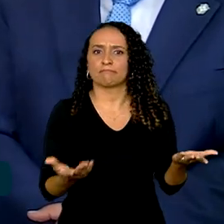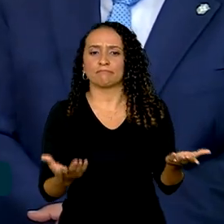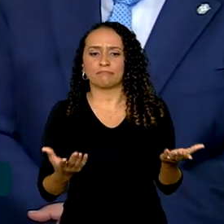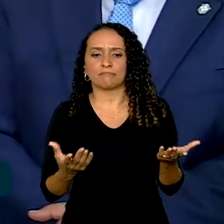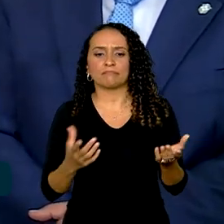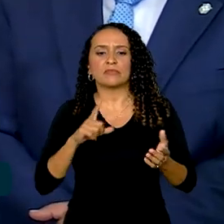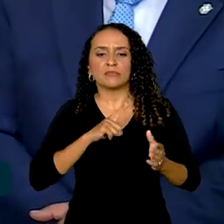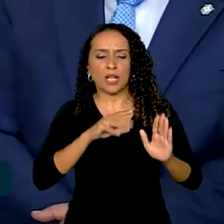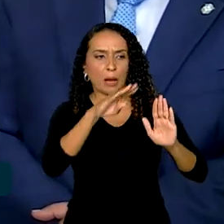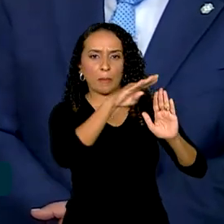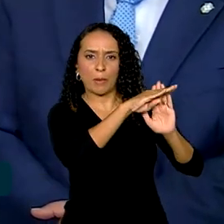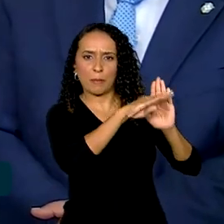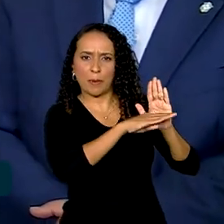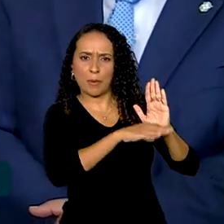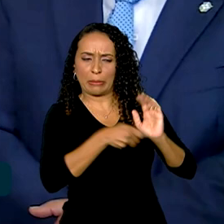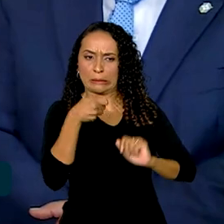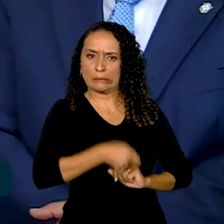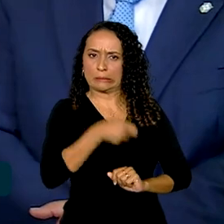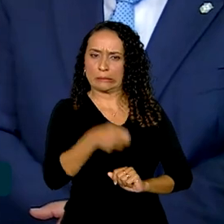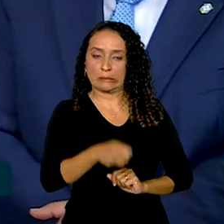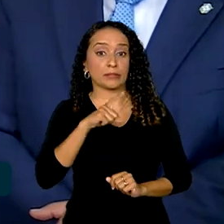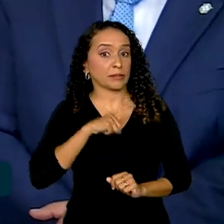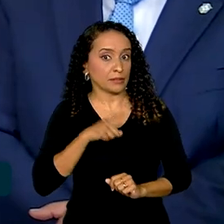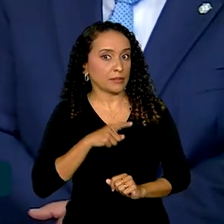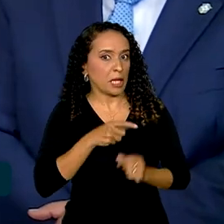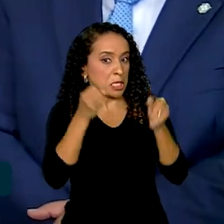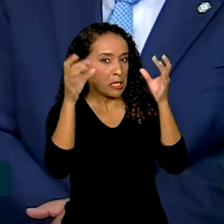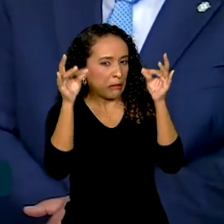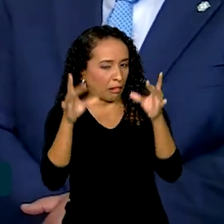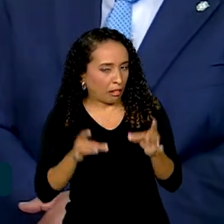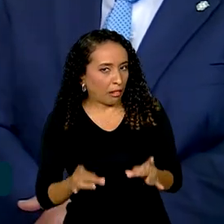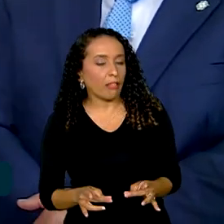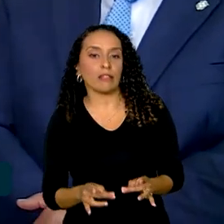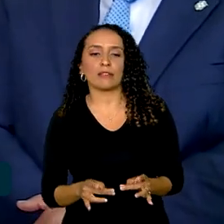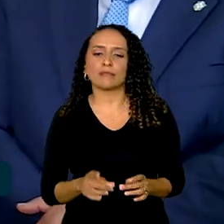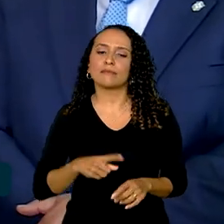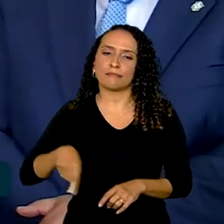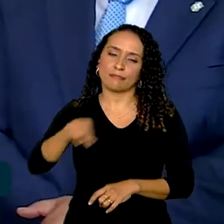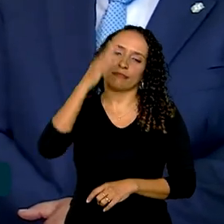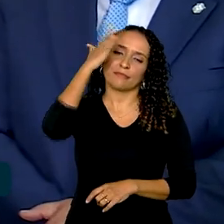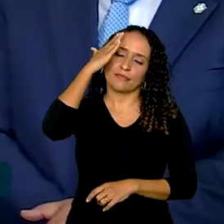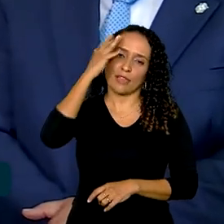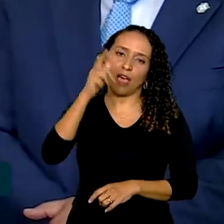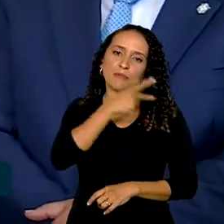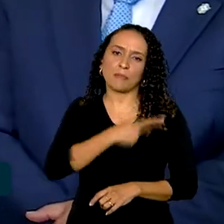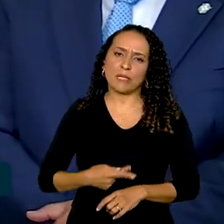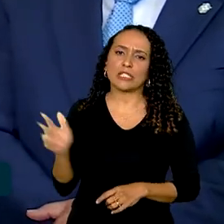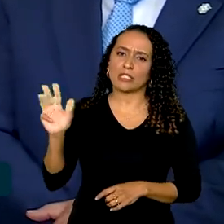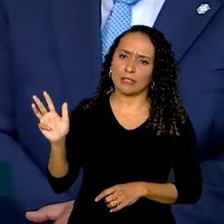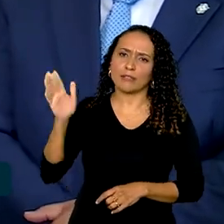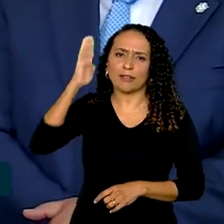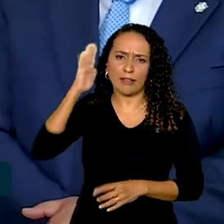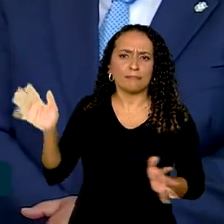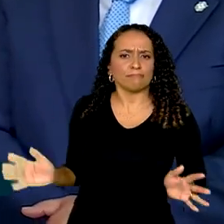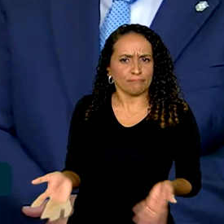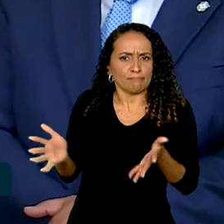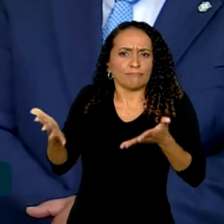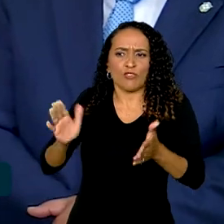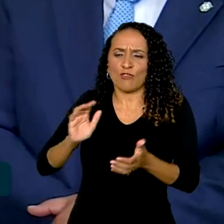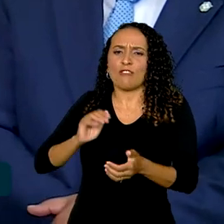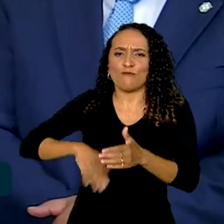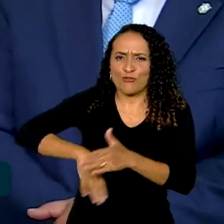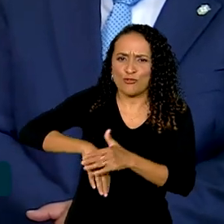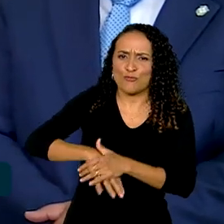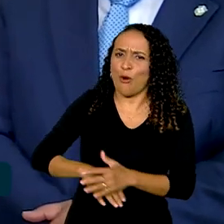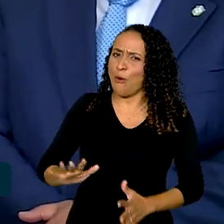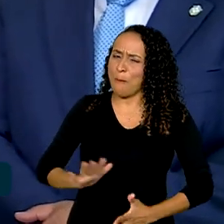Existe um caderno de exigências detalhando. E você sabe que o presidente Lula é um grande entusiasta do futebol, apaixonado